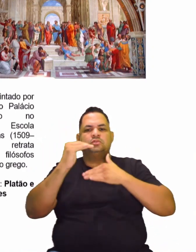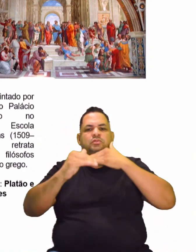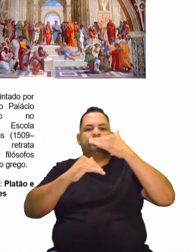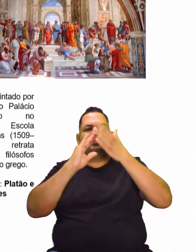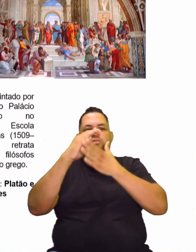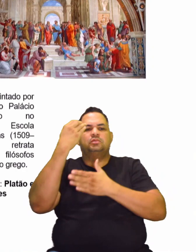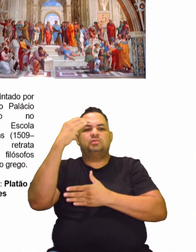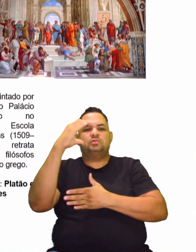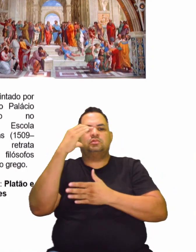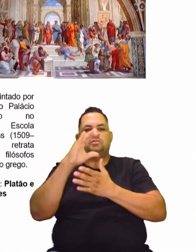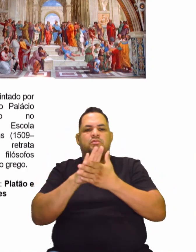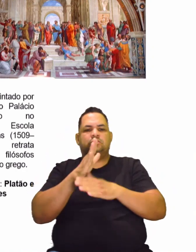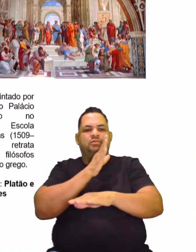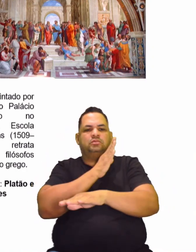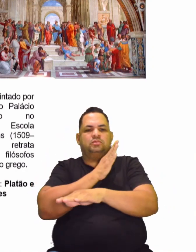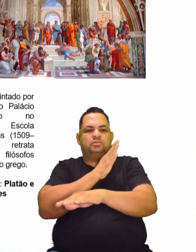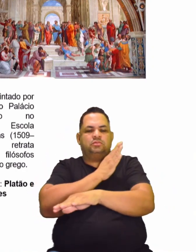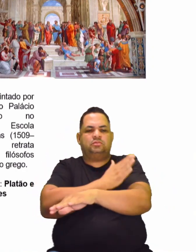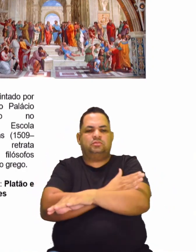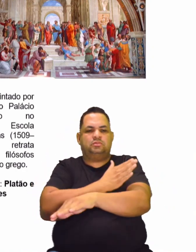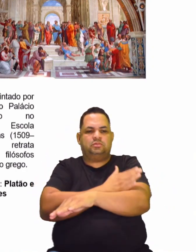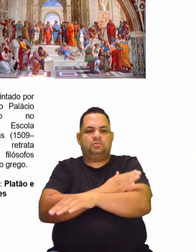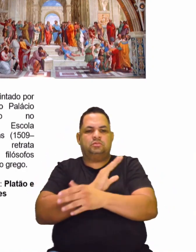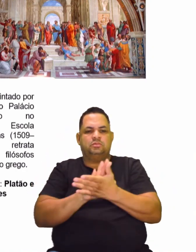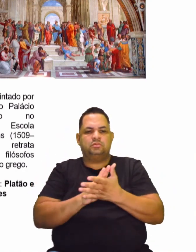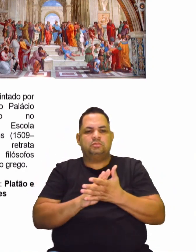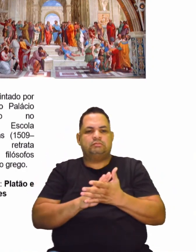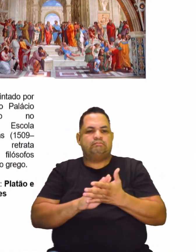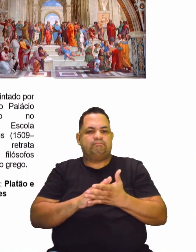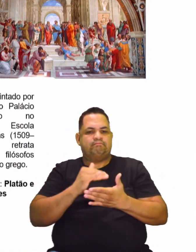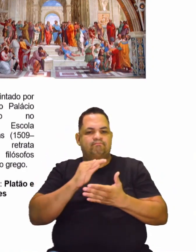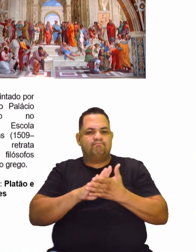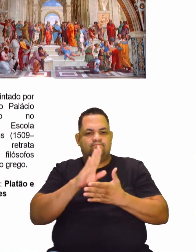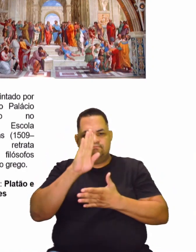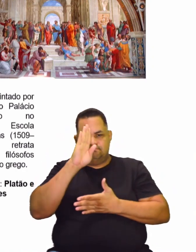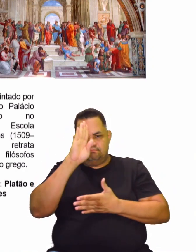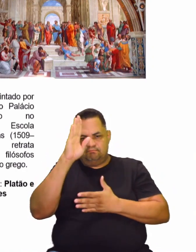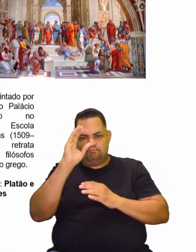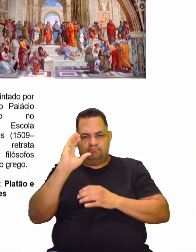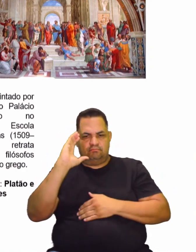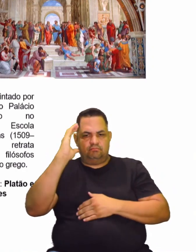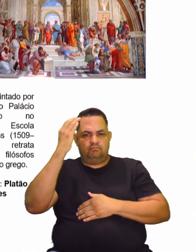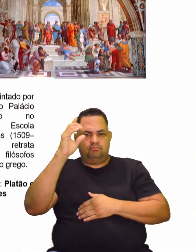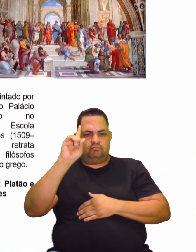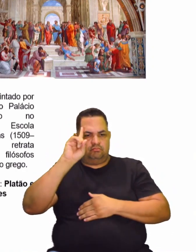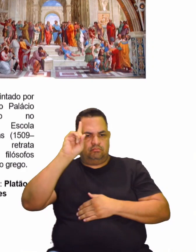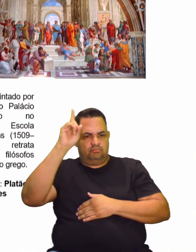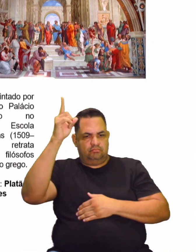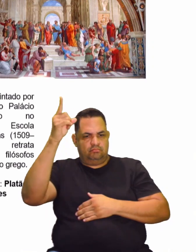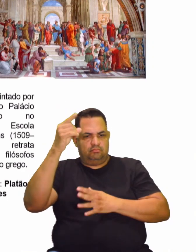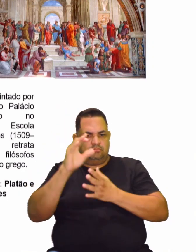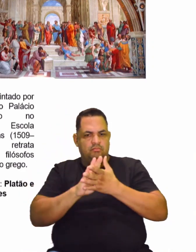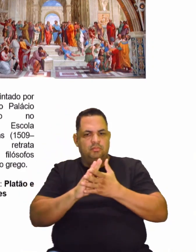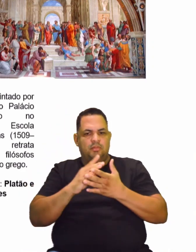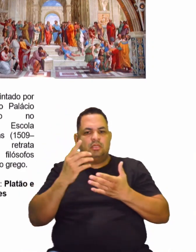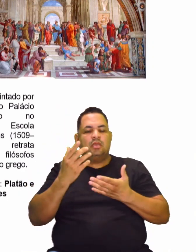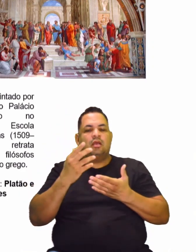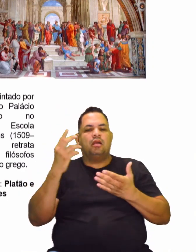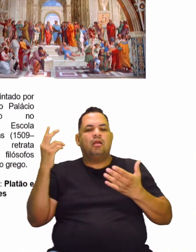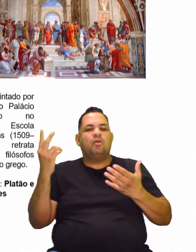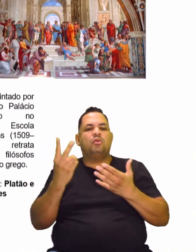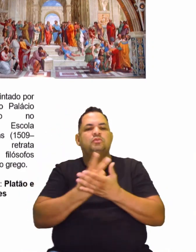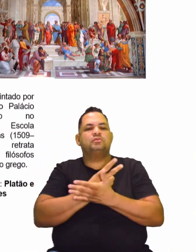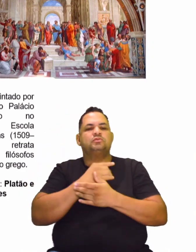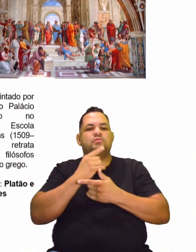antiguidade. A extraordinária capacidade intelectual dos gregos foi causadora do extraordinário